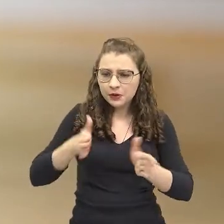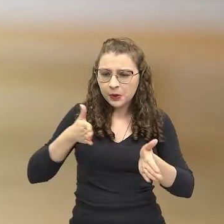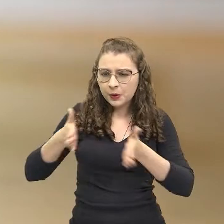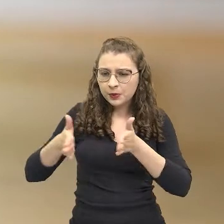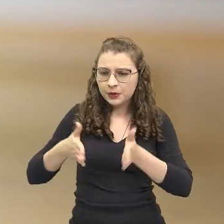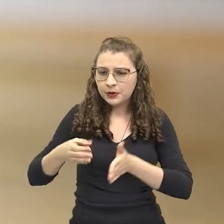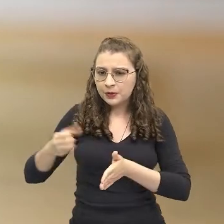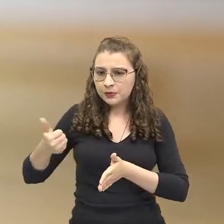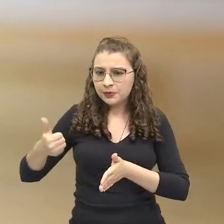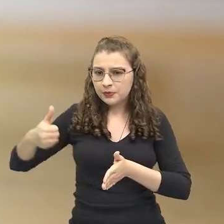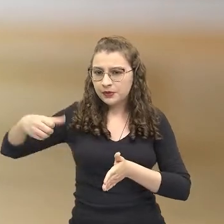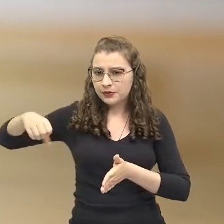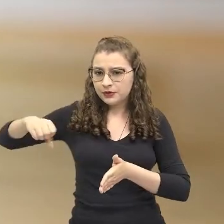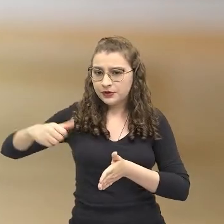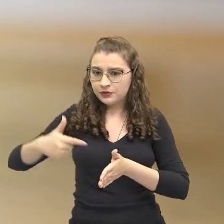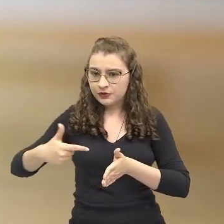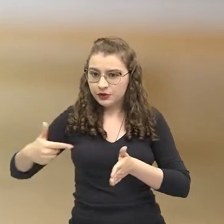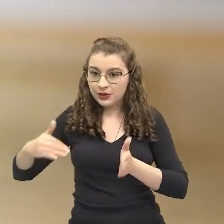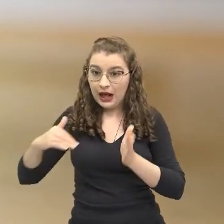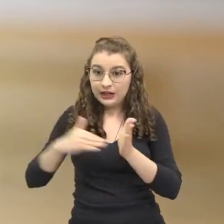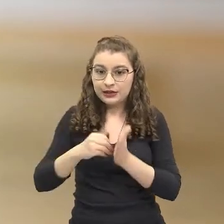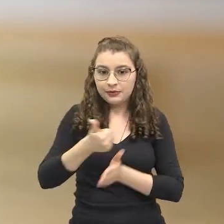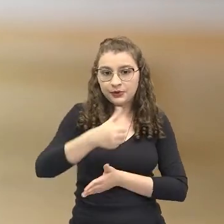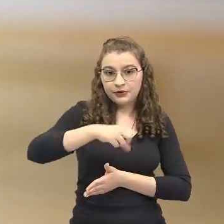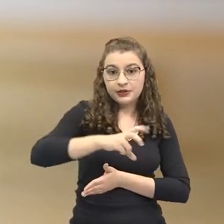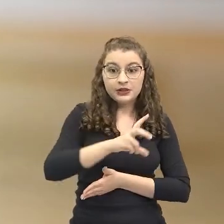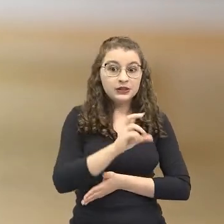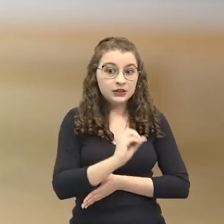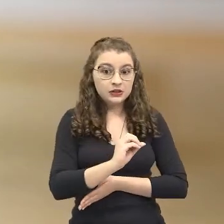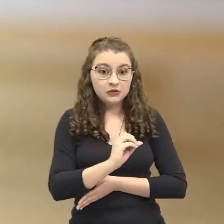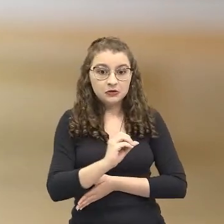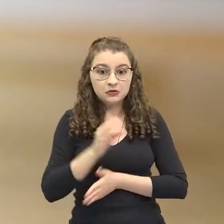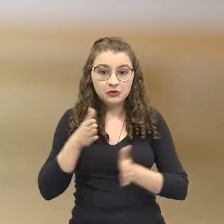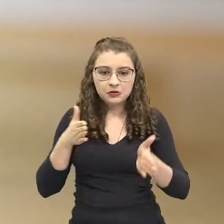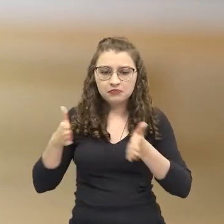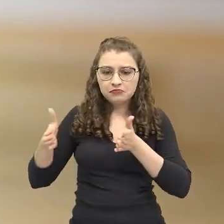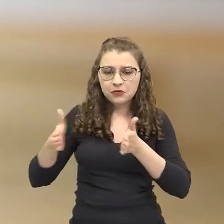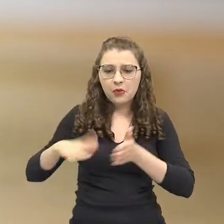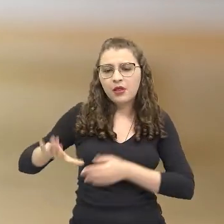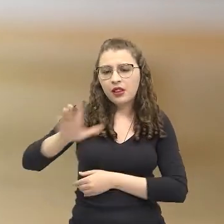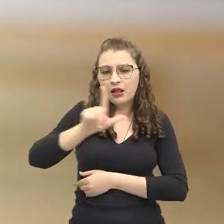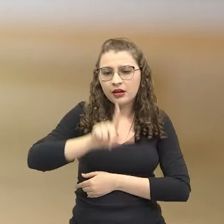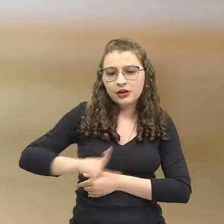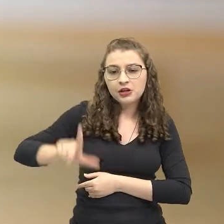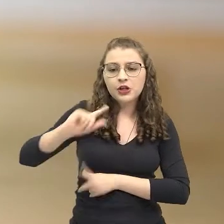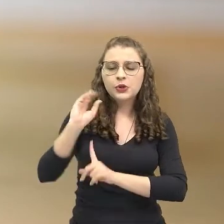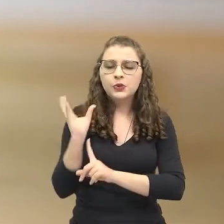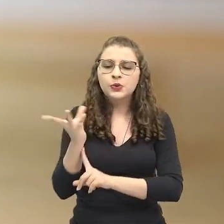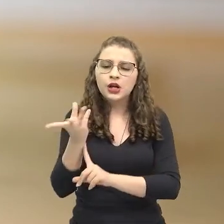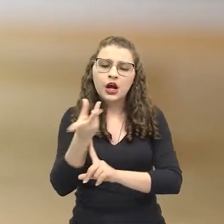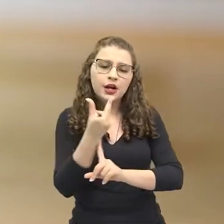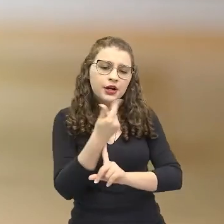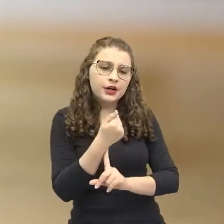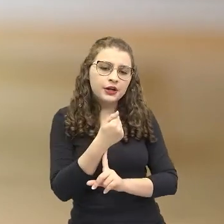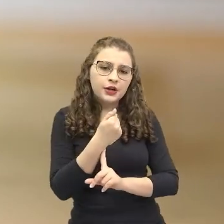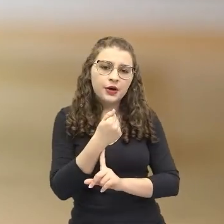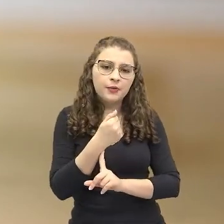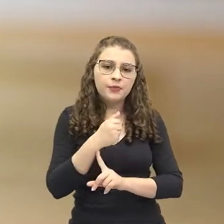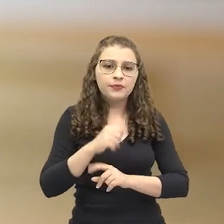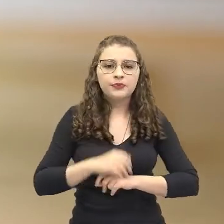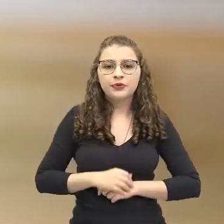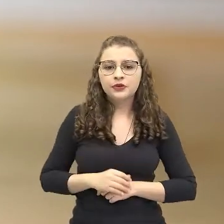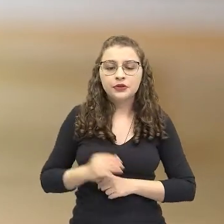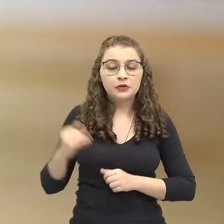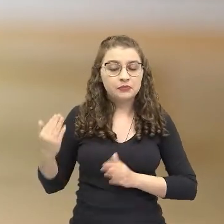anos de 1922 a 1950. Então, é um movimento literário, artístico, que vai estar em alta